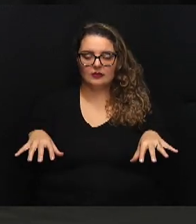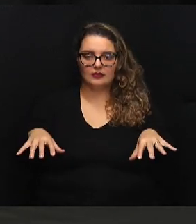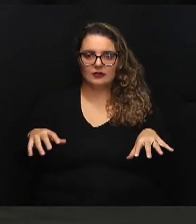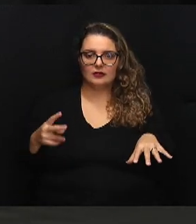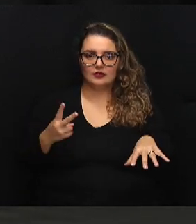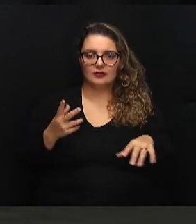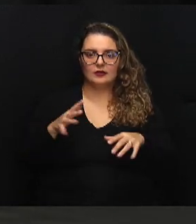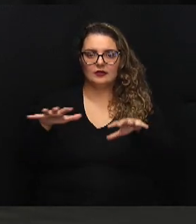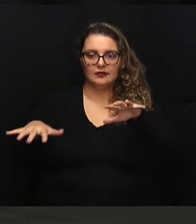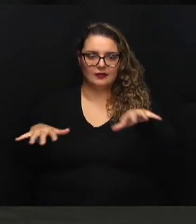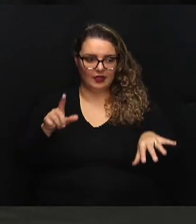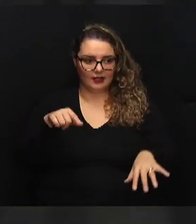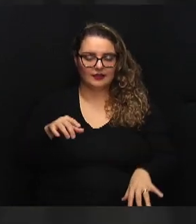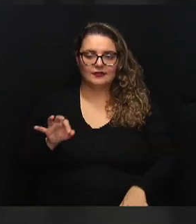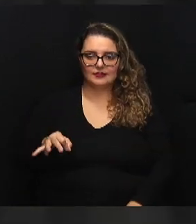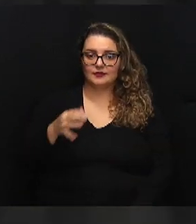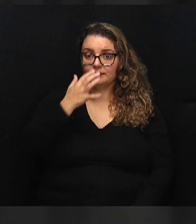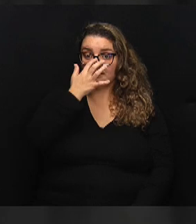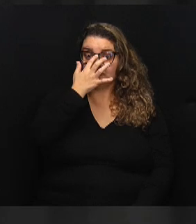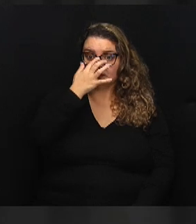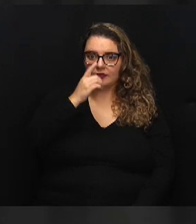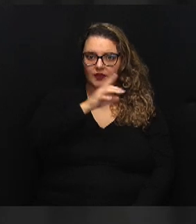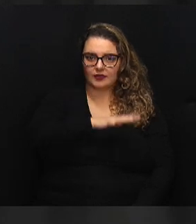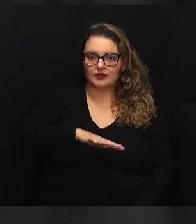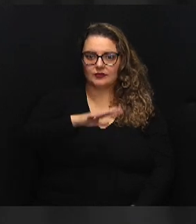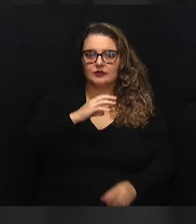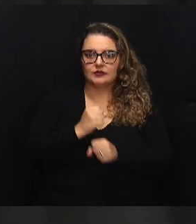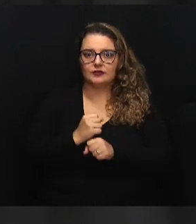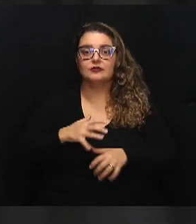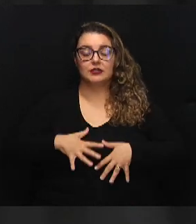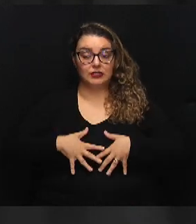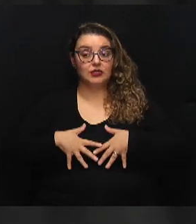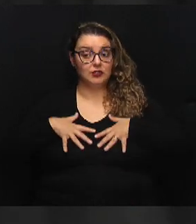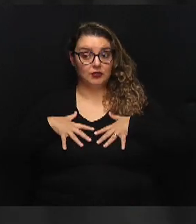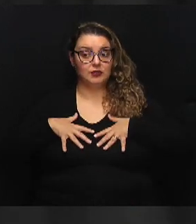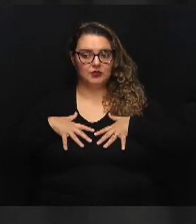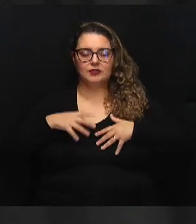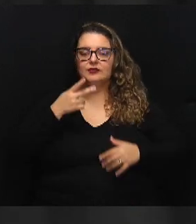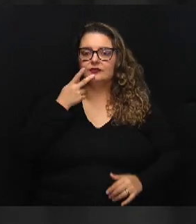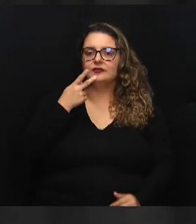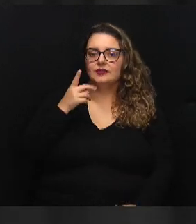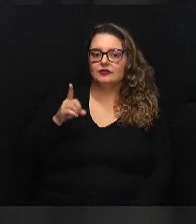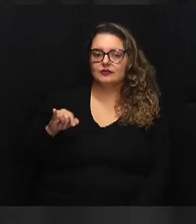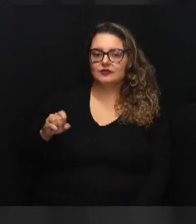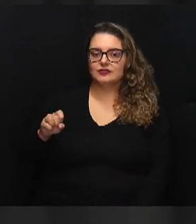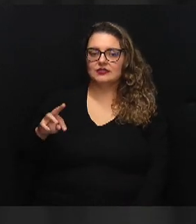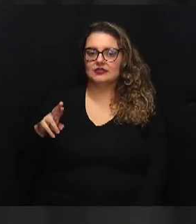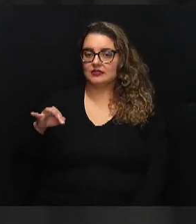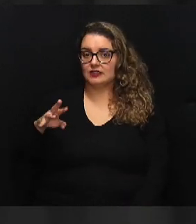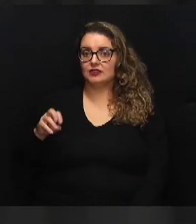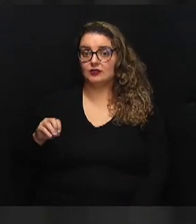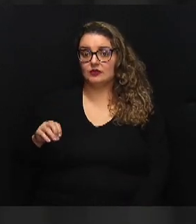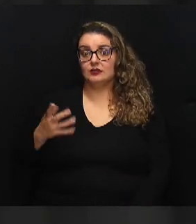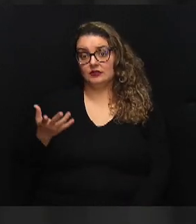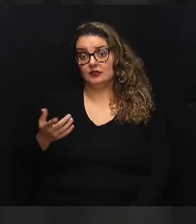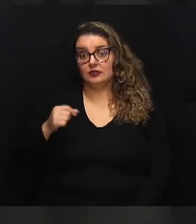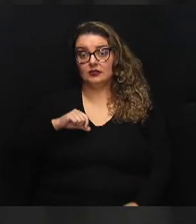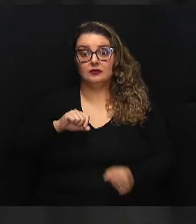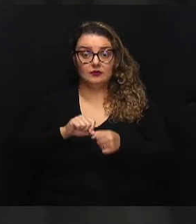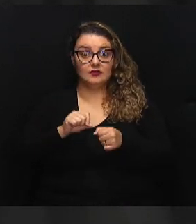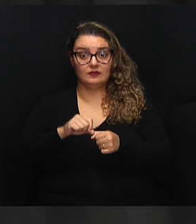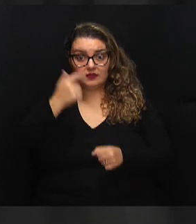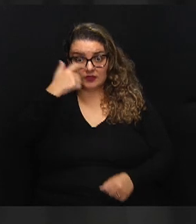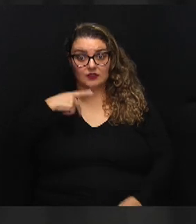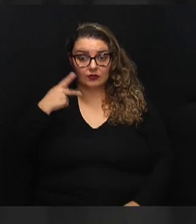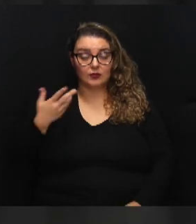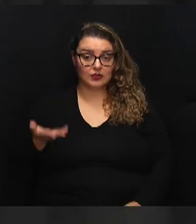partes, é isso? É isso, o distrito como um todo. Eu tenho muito orgulho de falar do distrito, o distrito que me fez político, né?